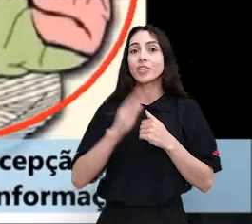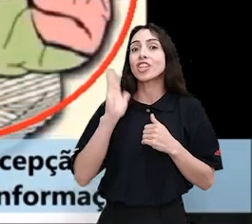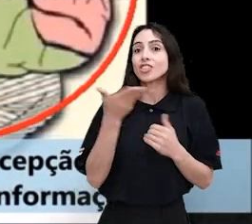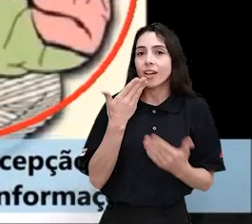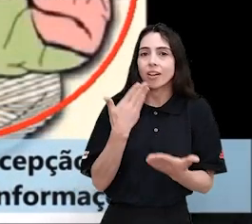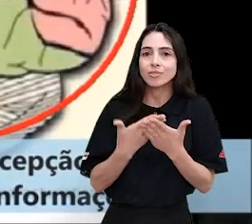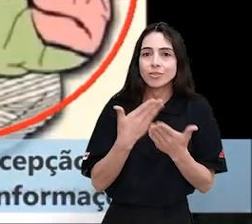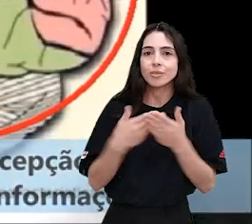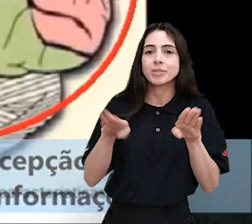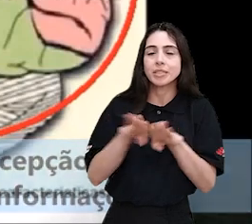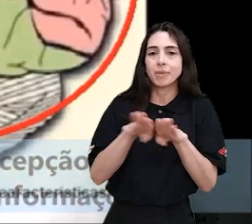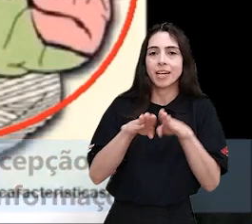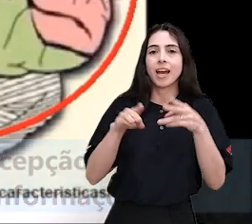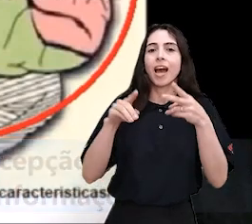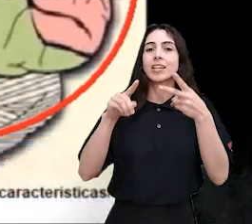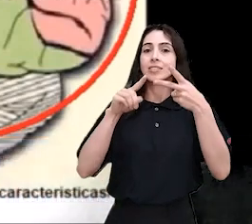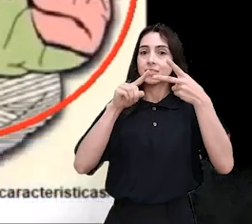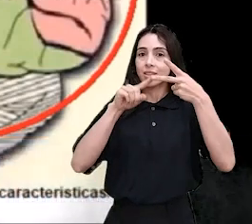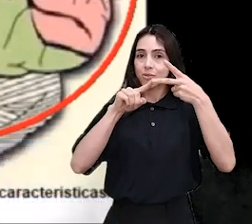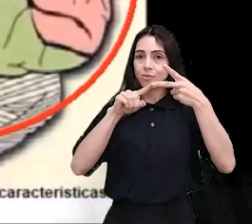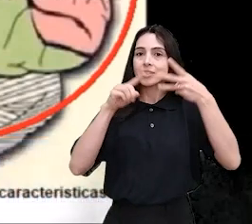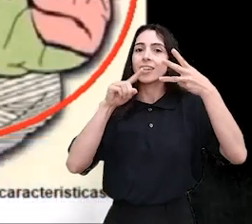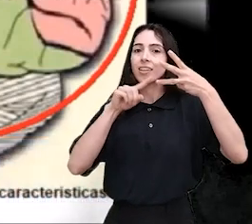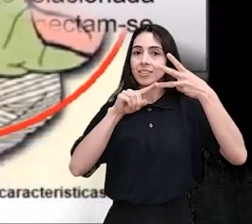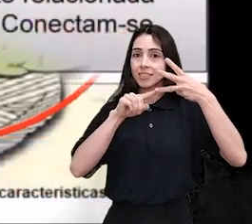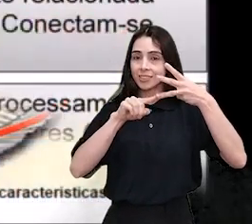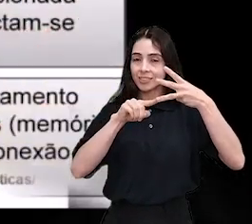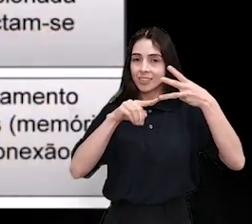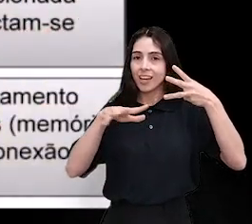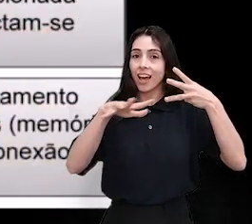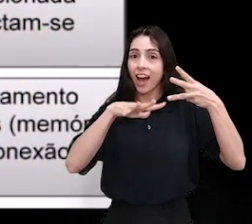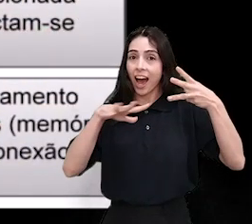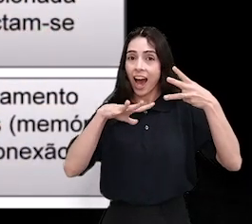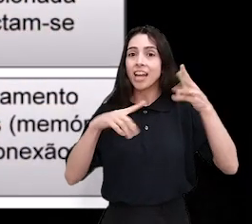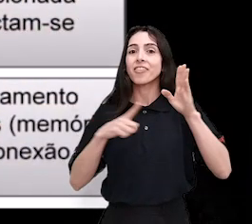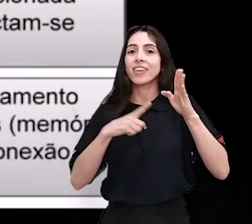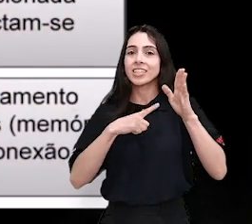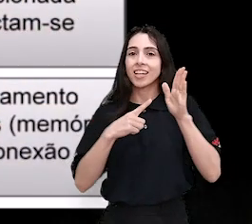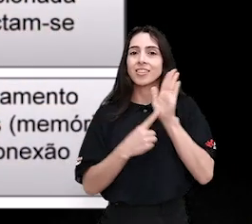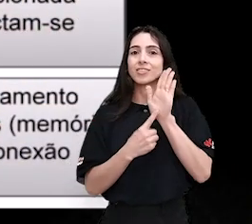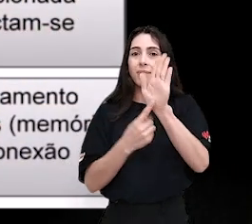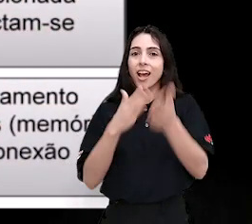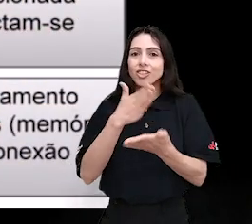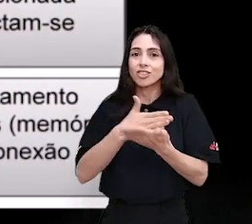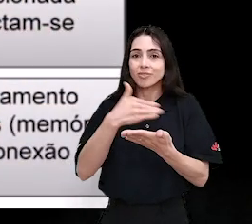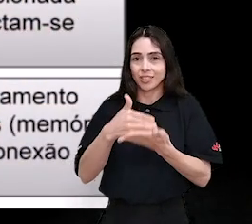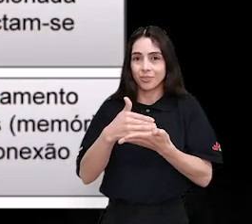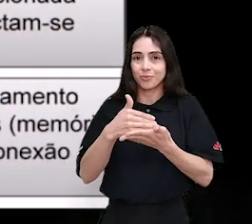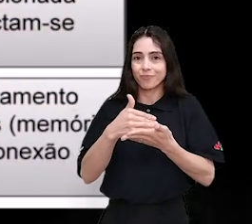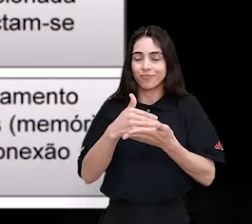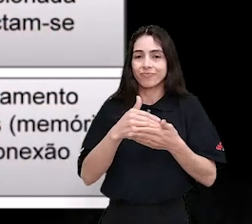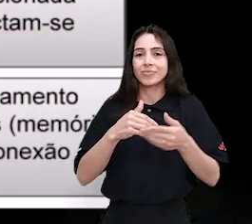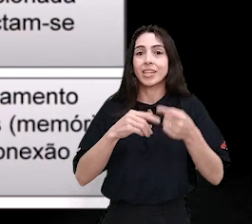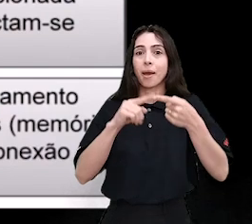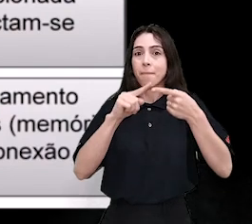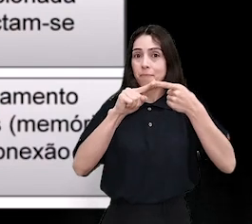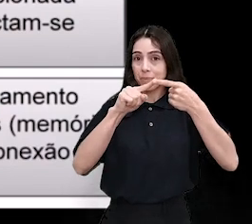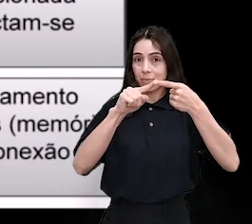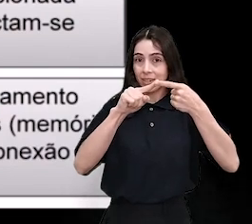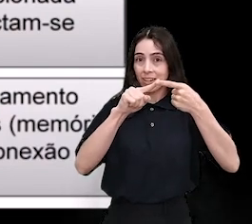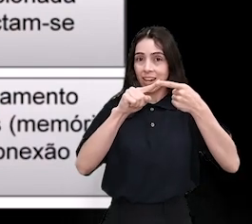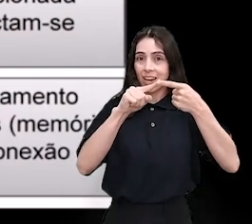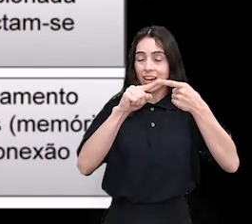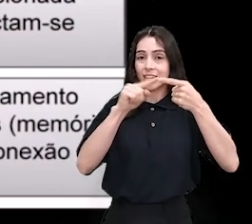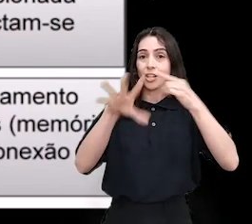que tanto a segunda unidade como a terceira unidade apresentam divisões em áreas primárias, que são áreas